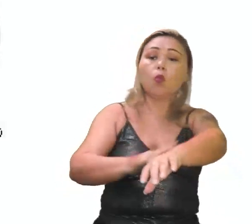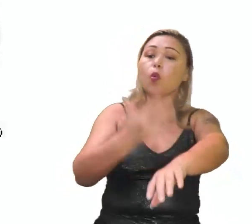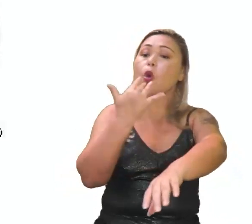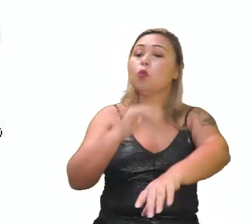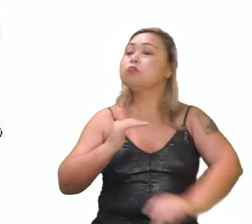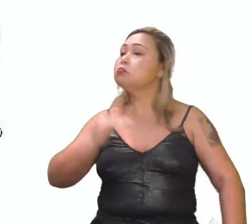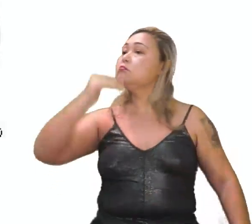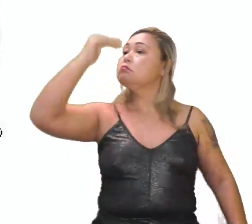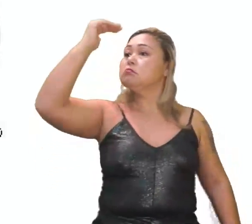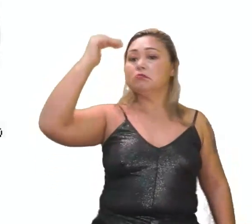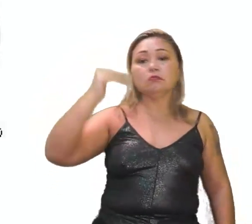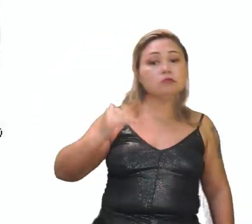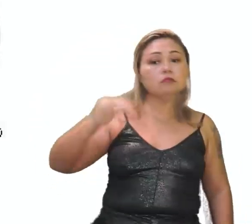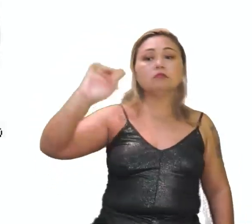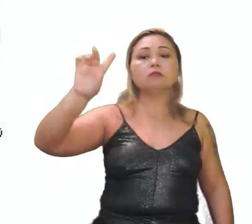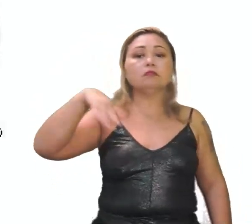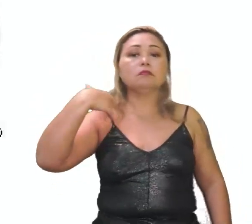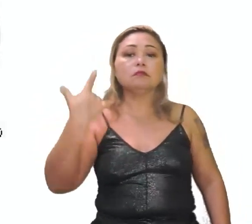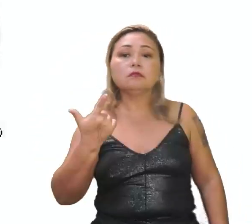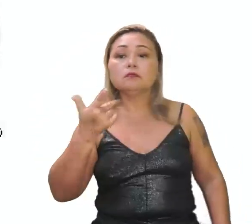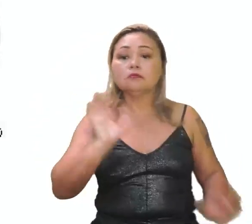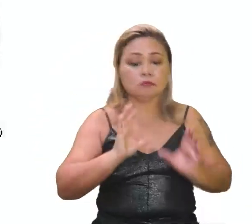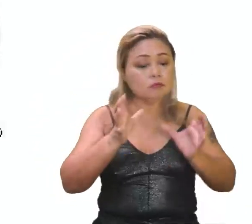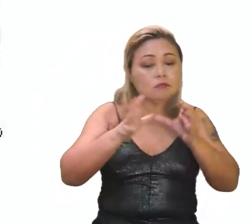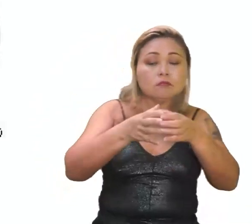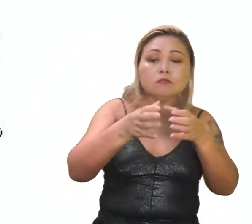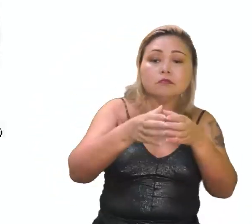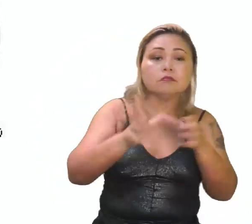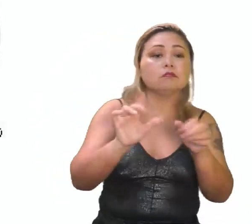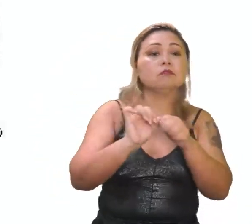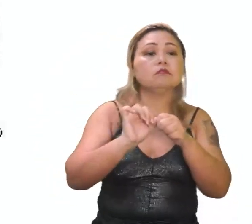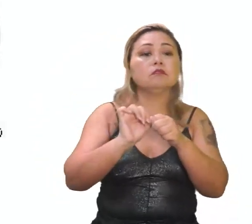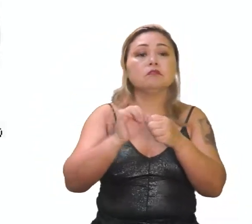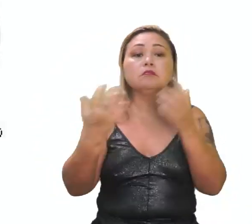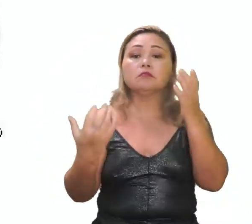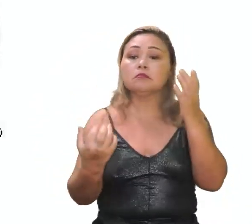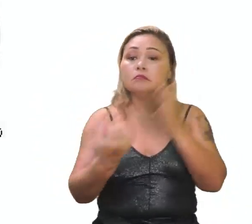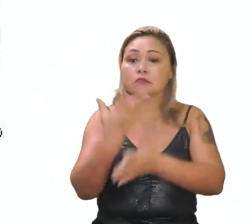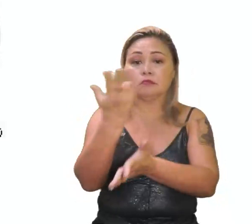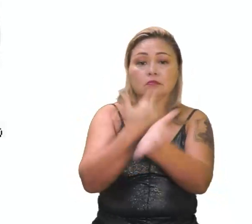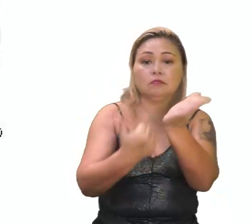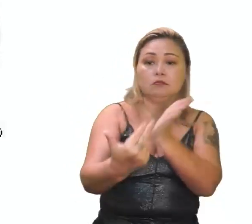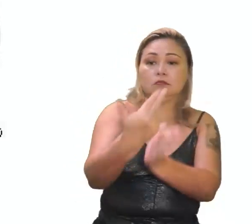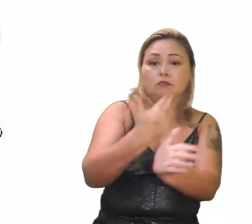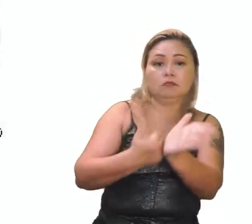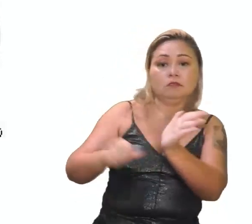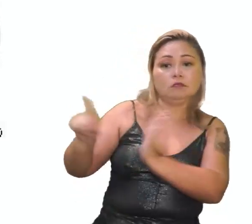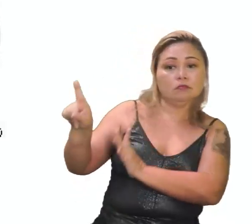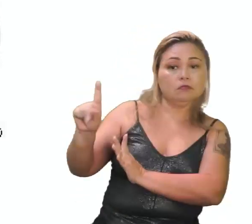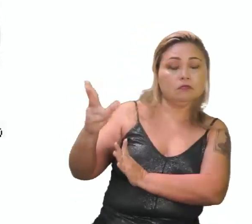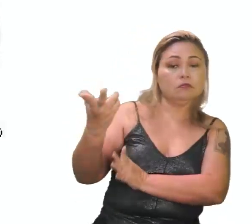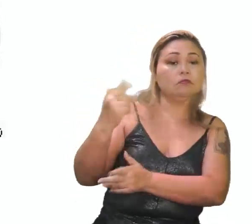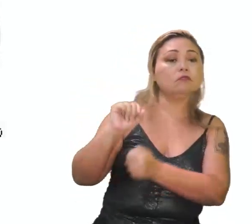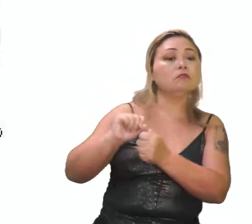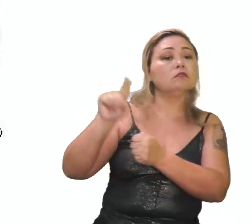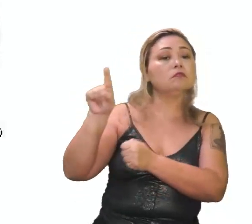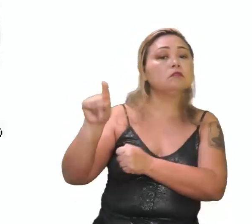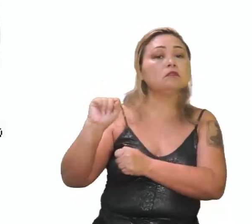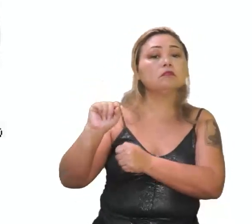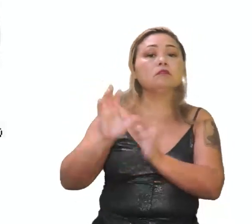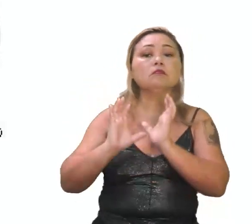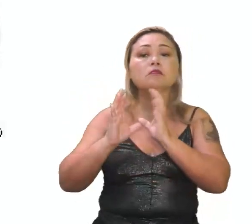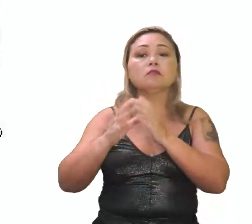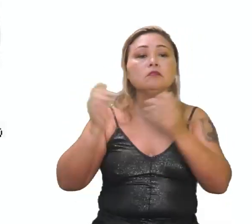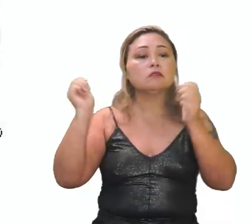pele, altura, tá bom? De uma população. Os eventos ilustrados nas figuras representam